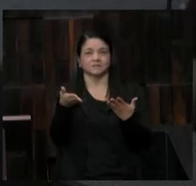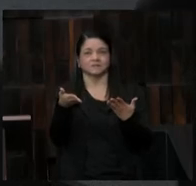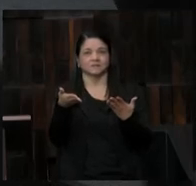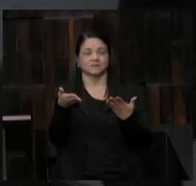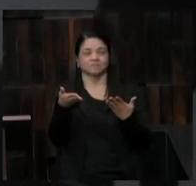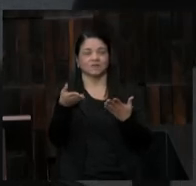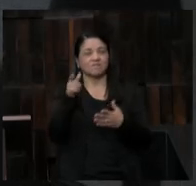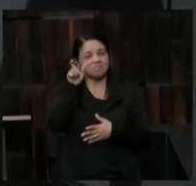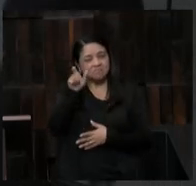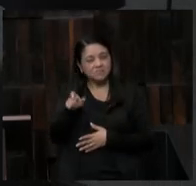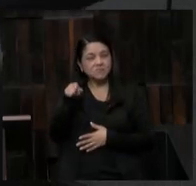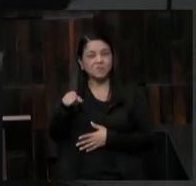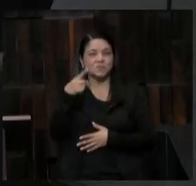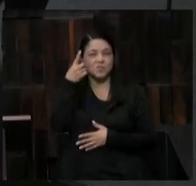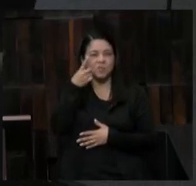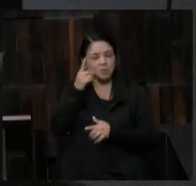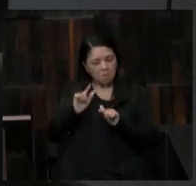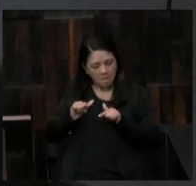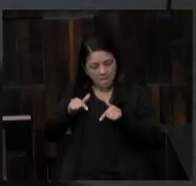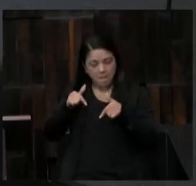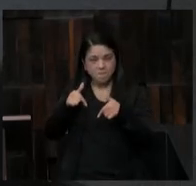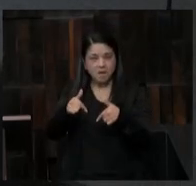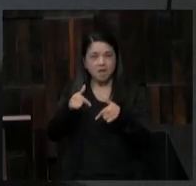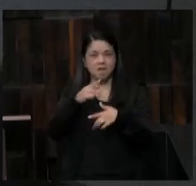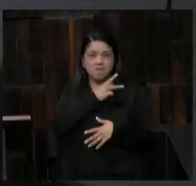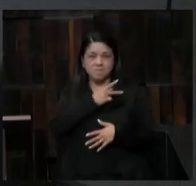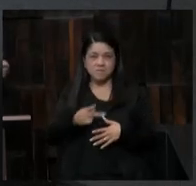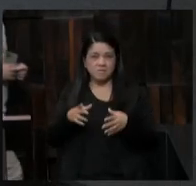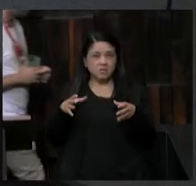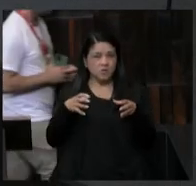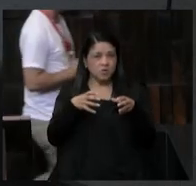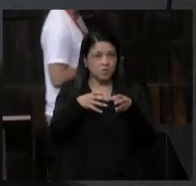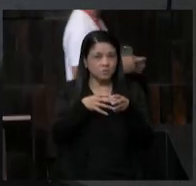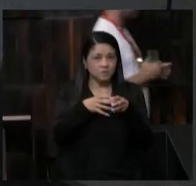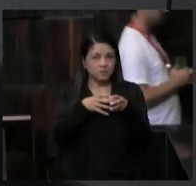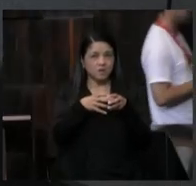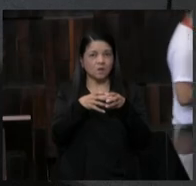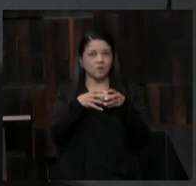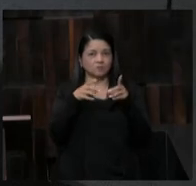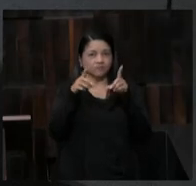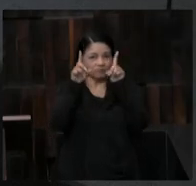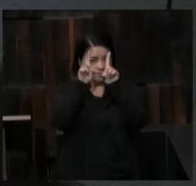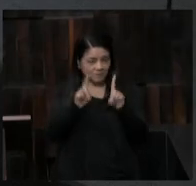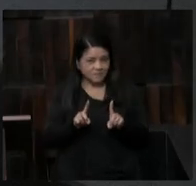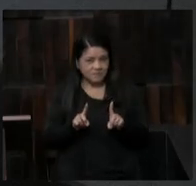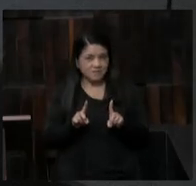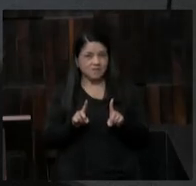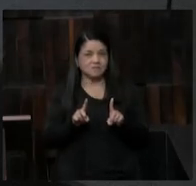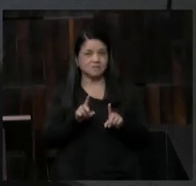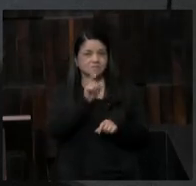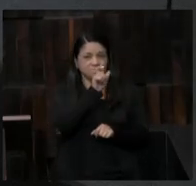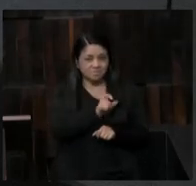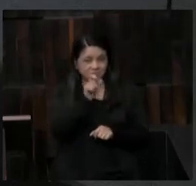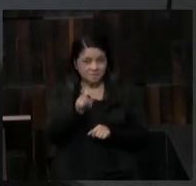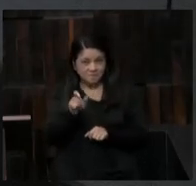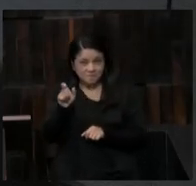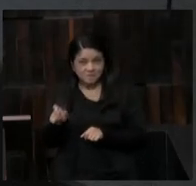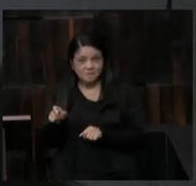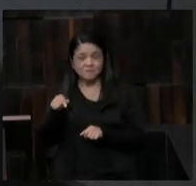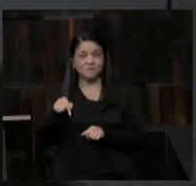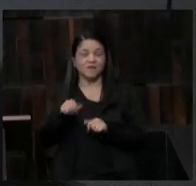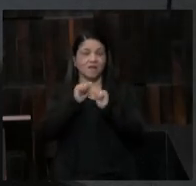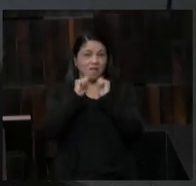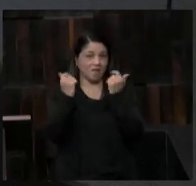Você, como deputado atuante, presidente da nossa comissão de deficientes, das pessoas com deficiência aqui